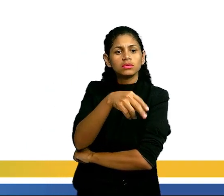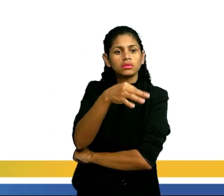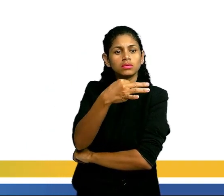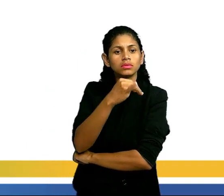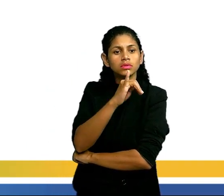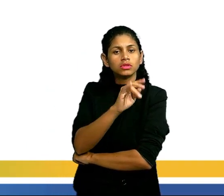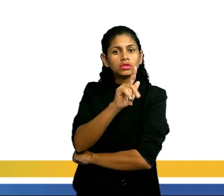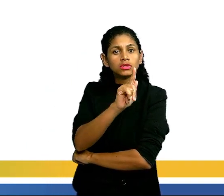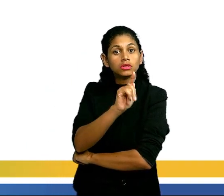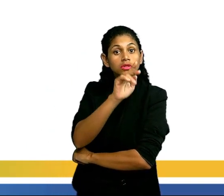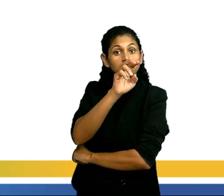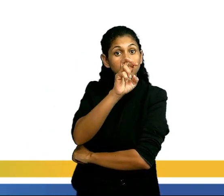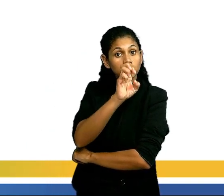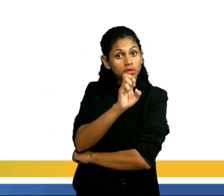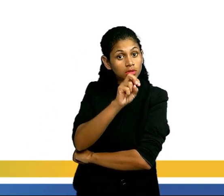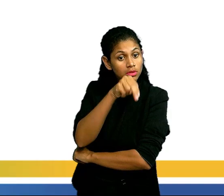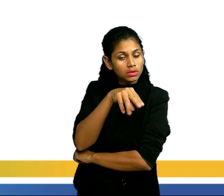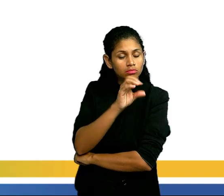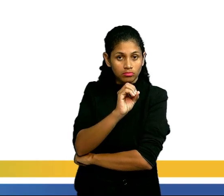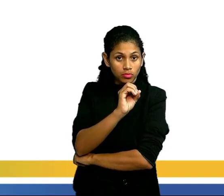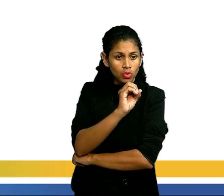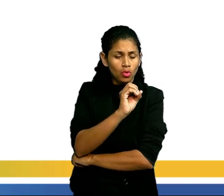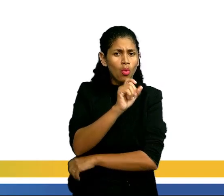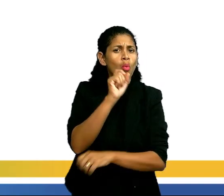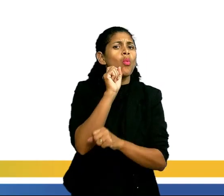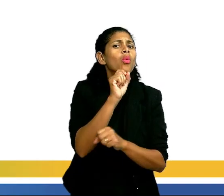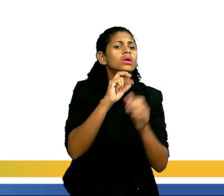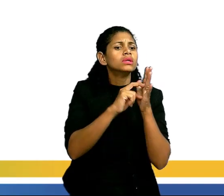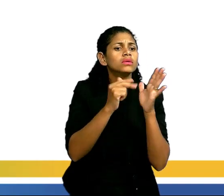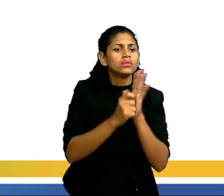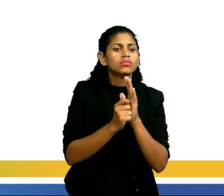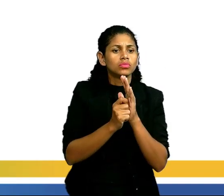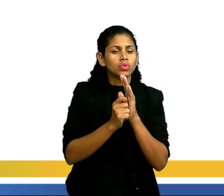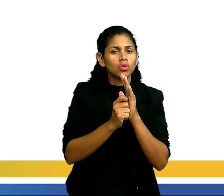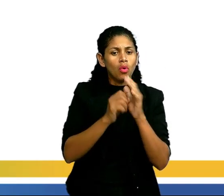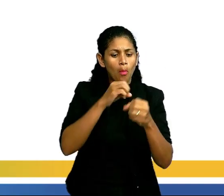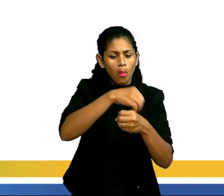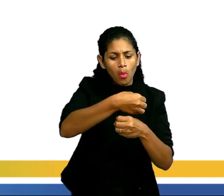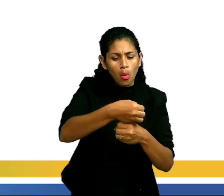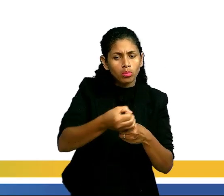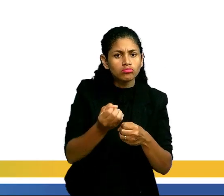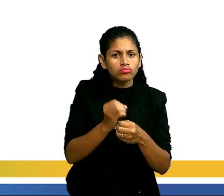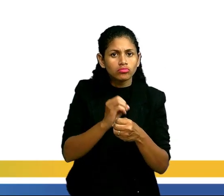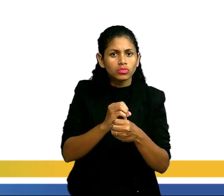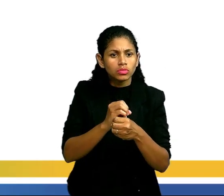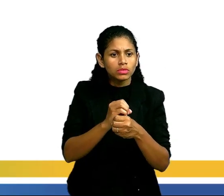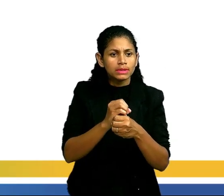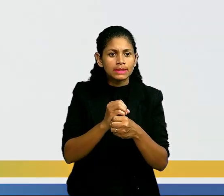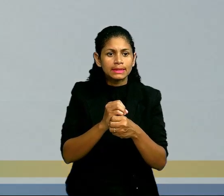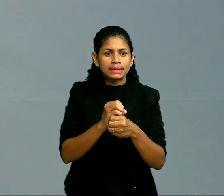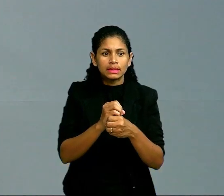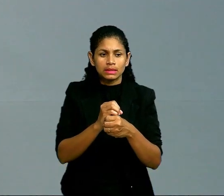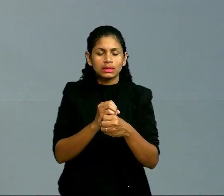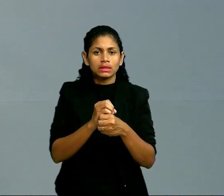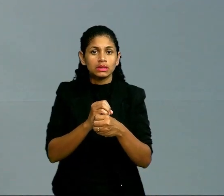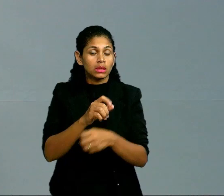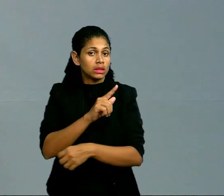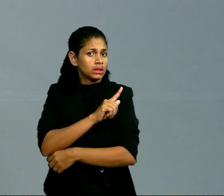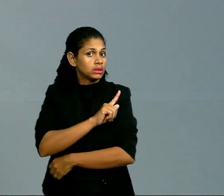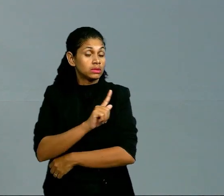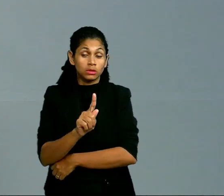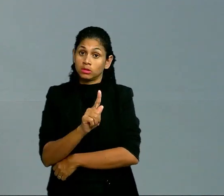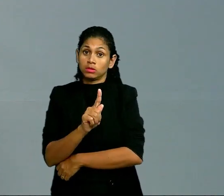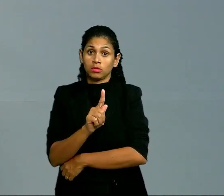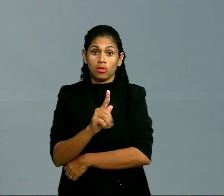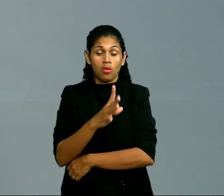antígenos são geralmente moléculas desconhecidas no organismo. Em outras palavras, pessoal,